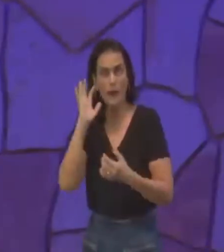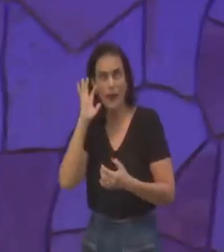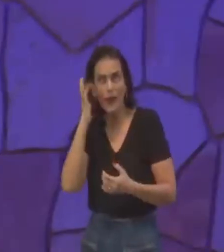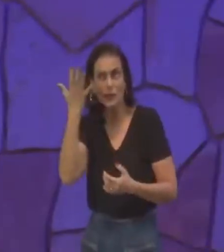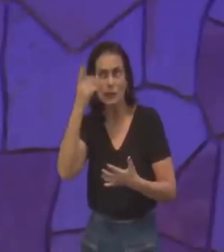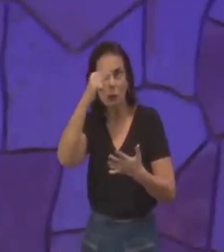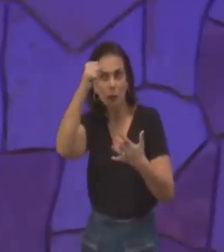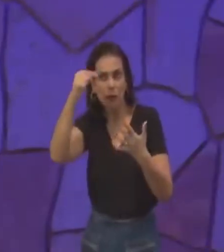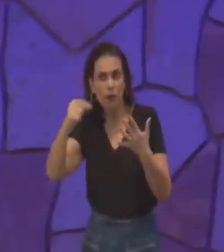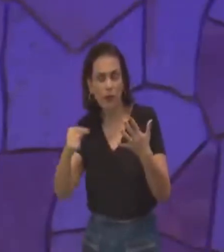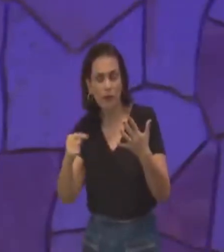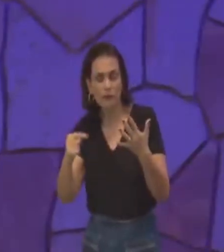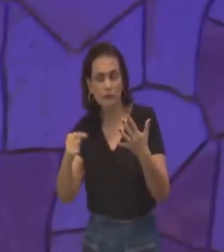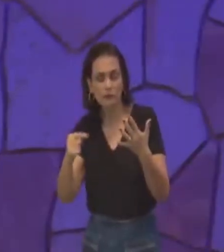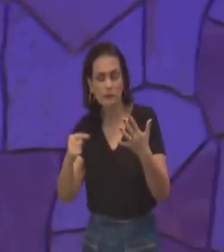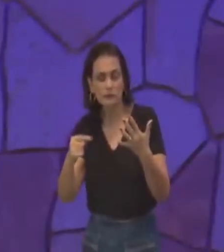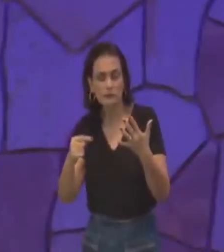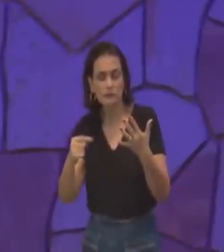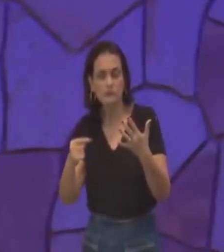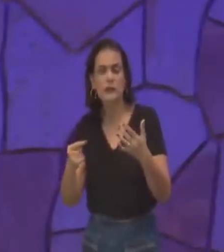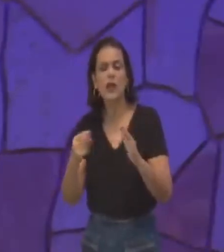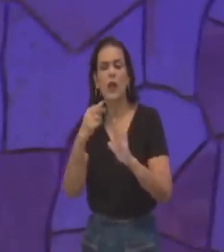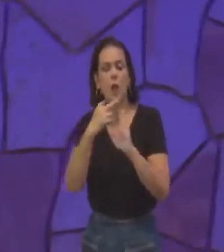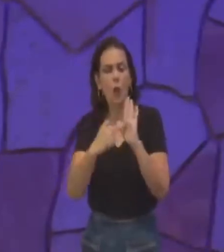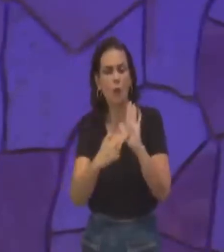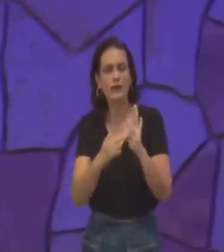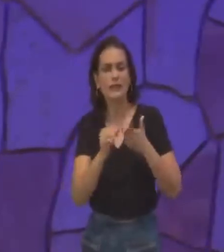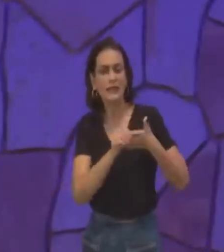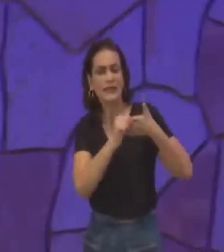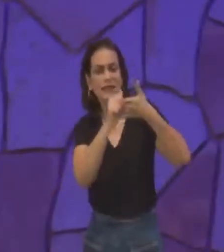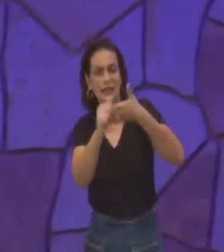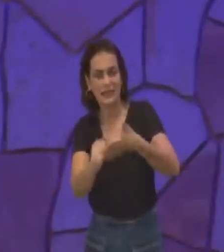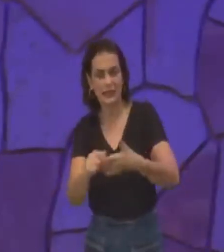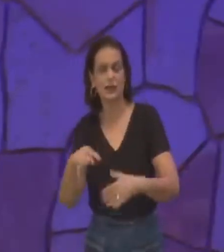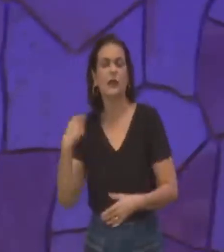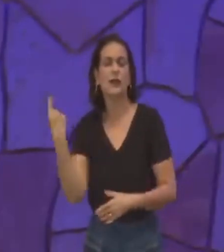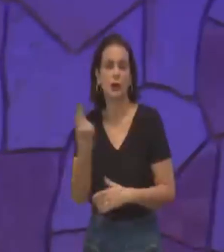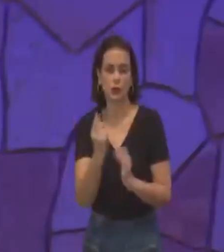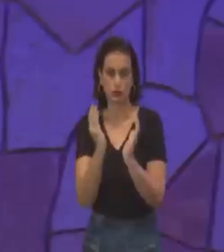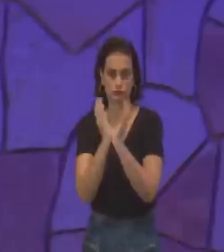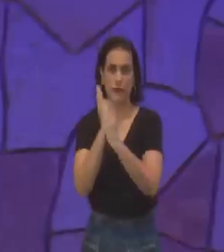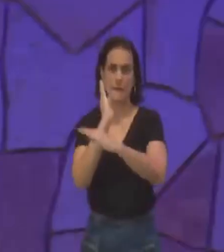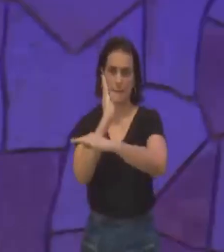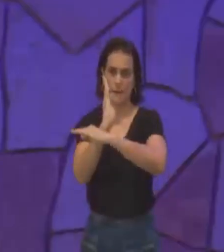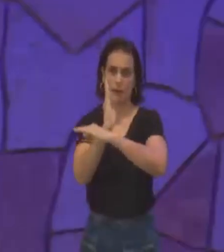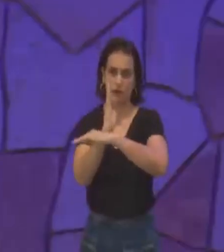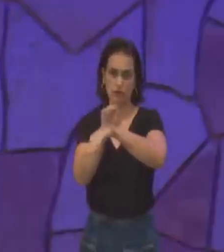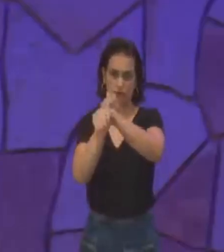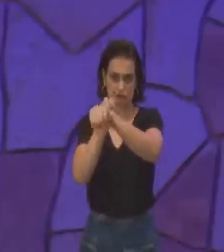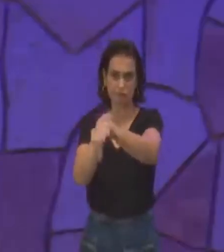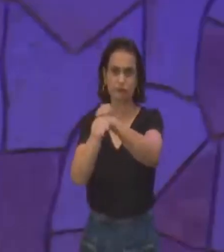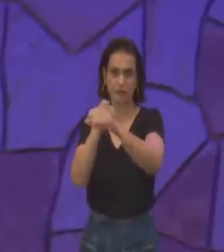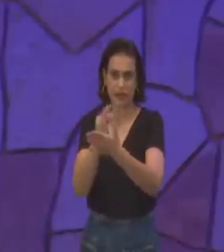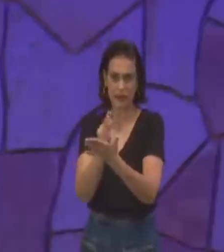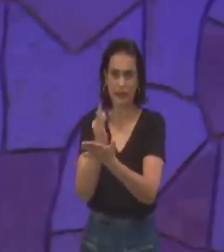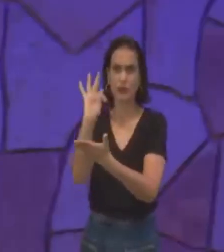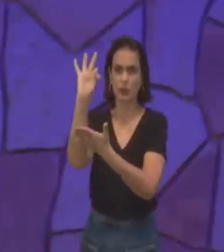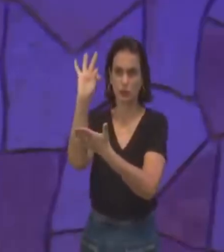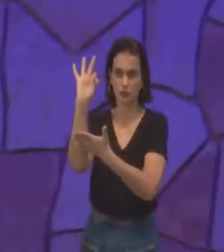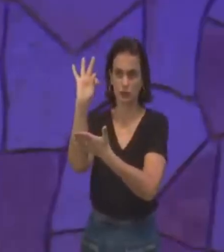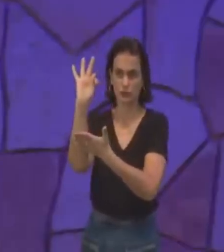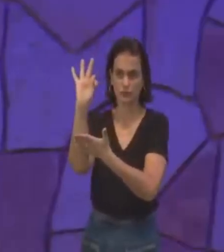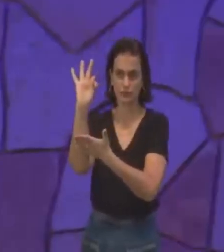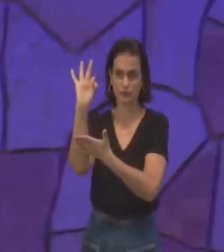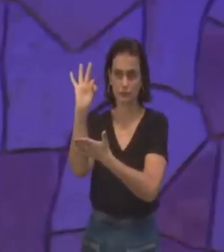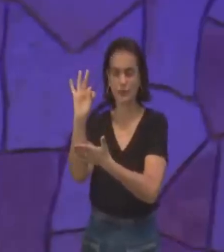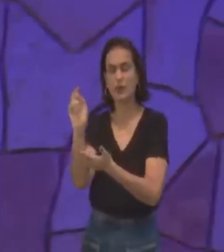decisões, e outros princípios que regem a nossa educação teológica.